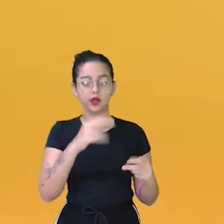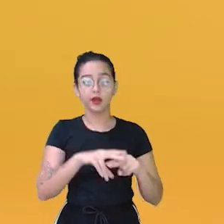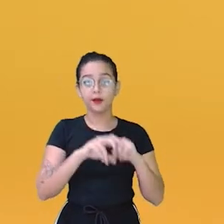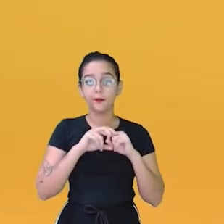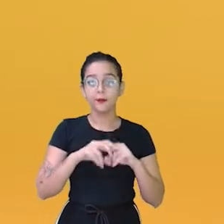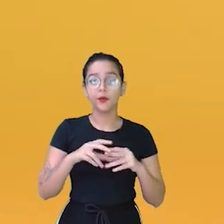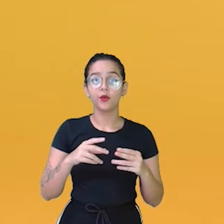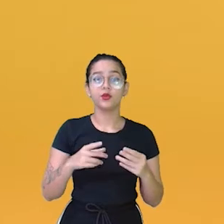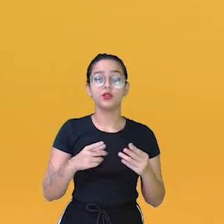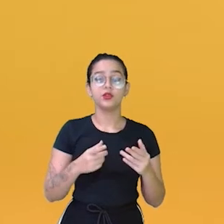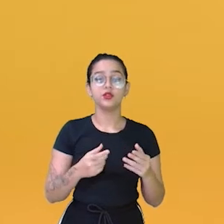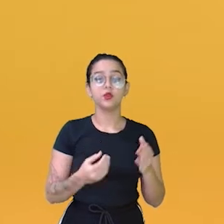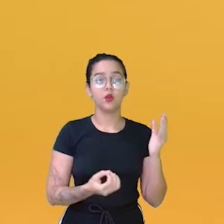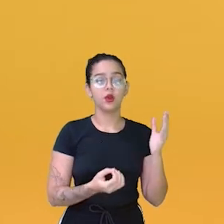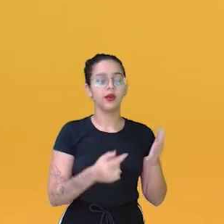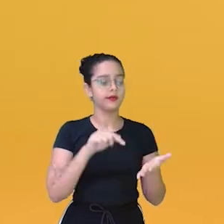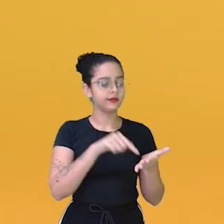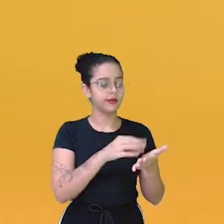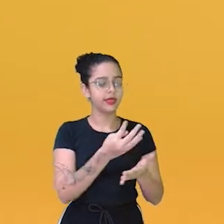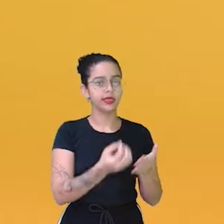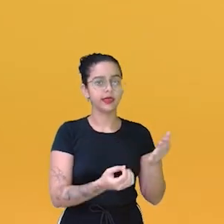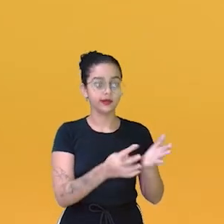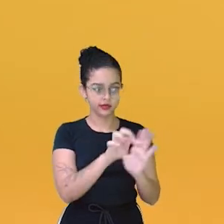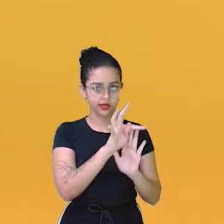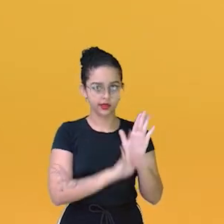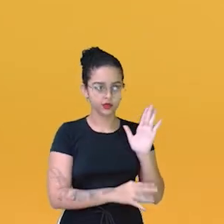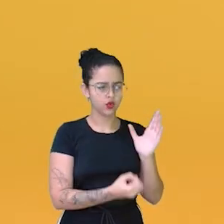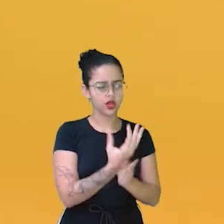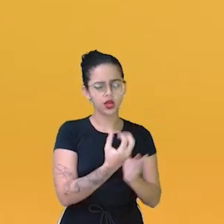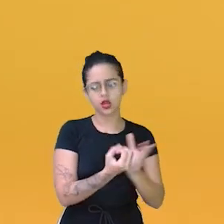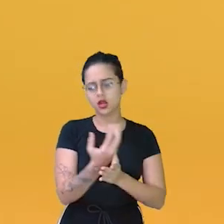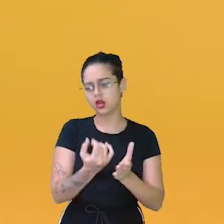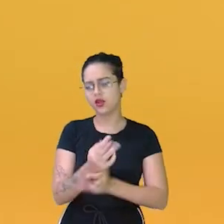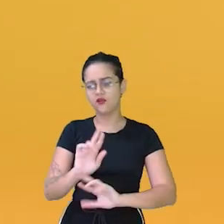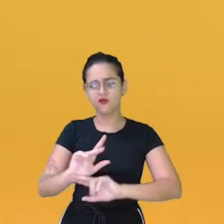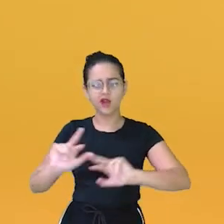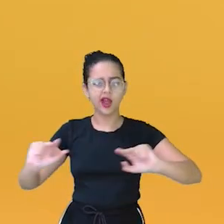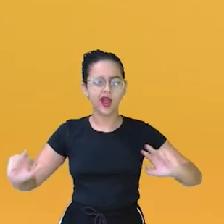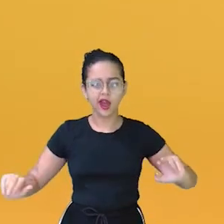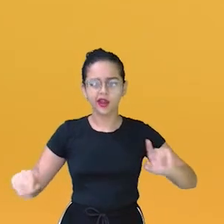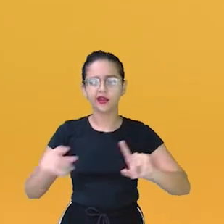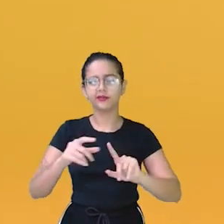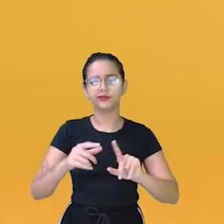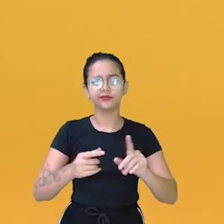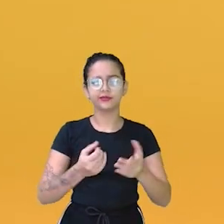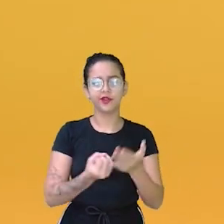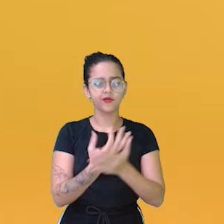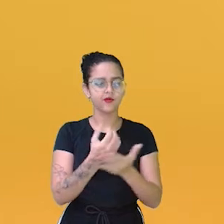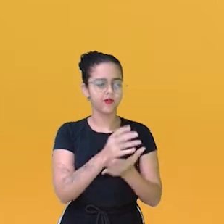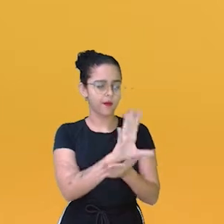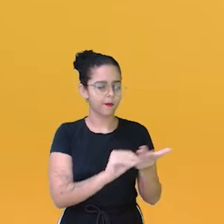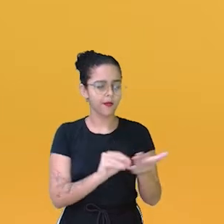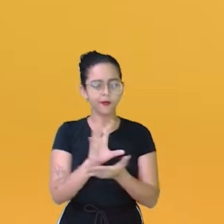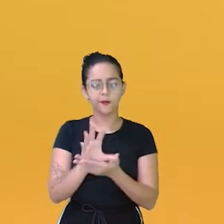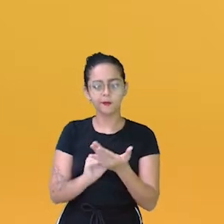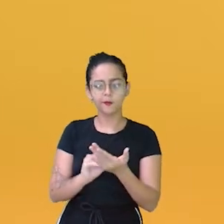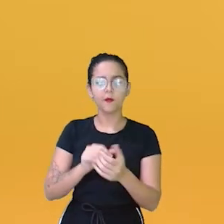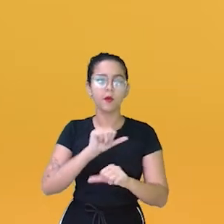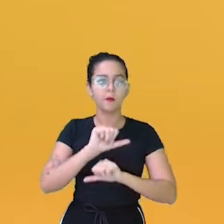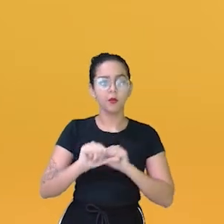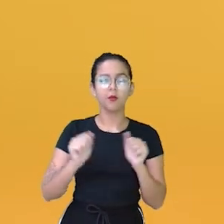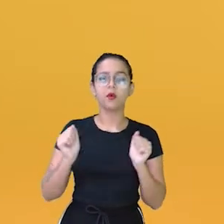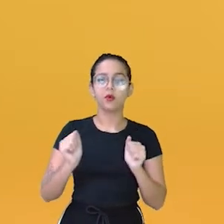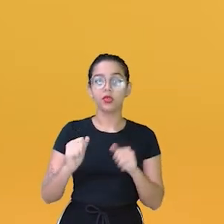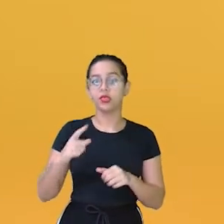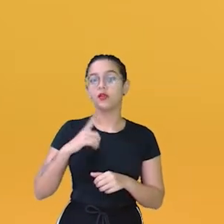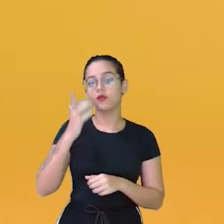surgem muitas dessas histórias aí na cultura popular, né? Pela facilidade